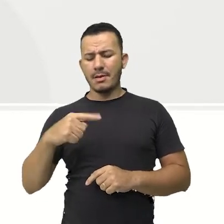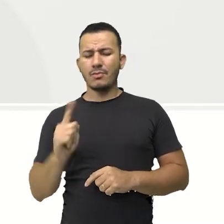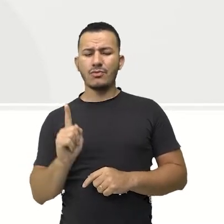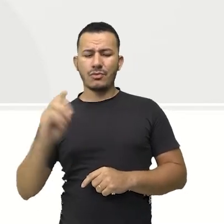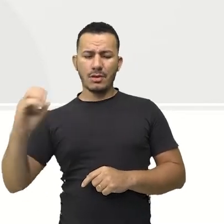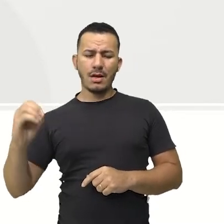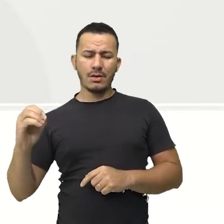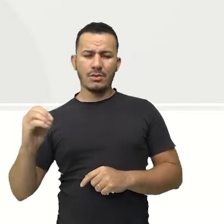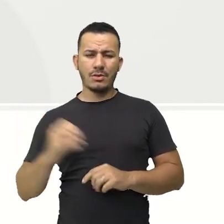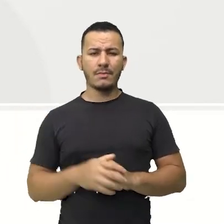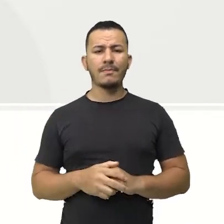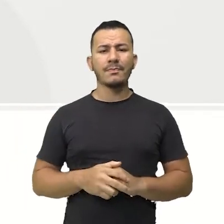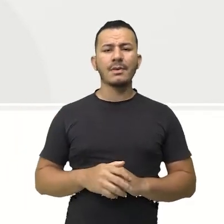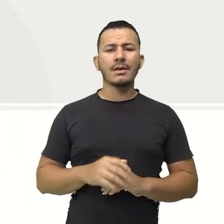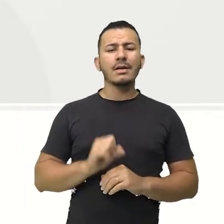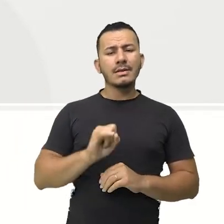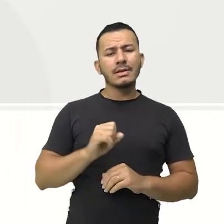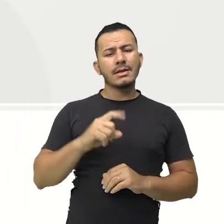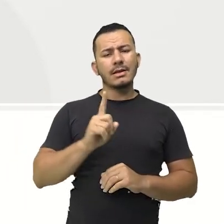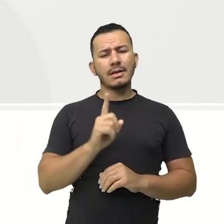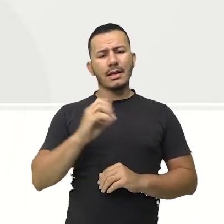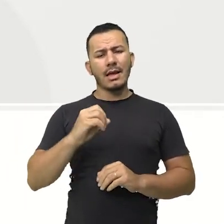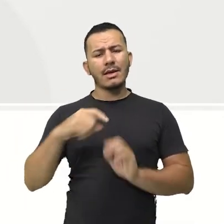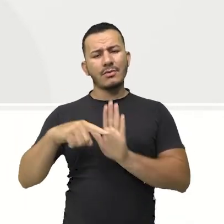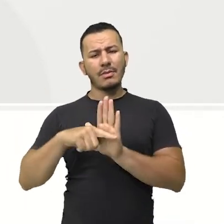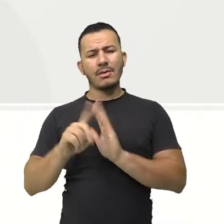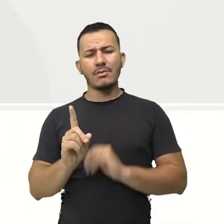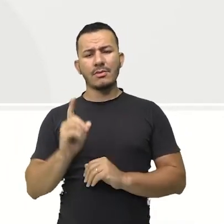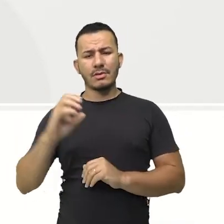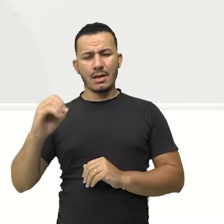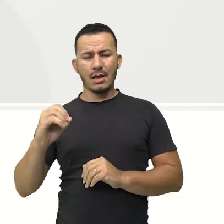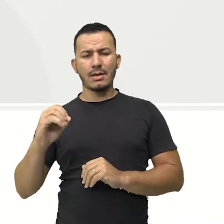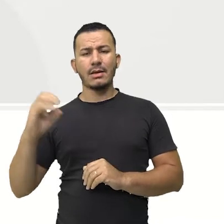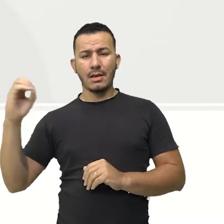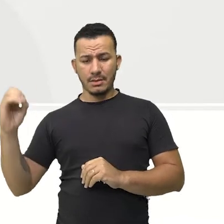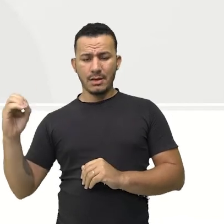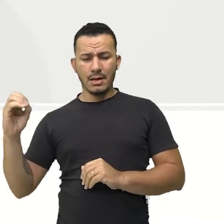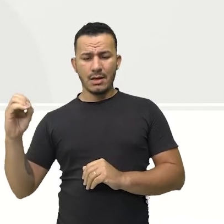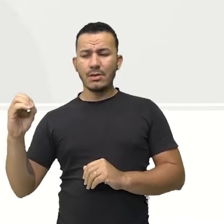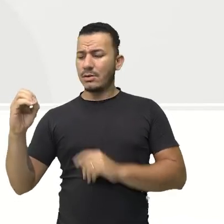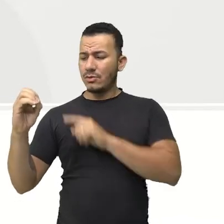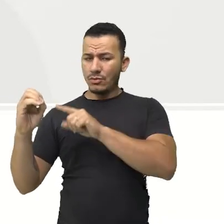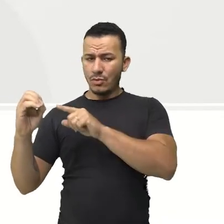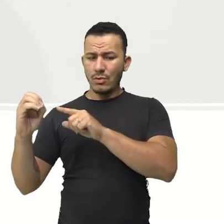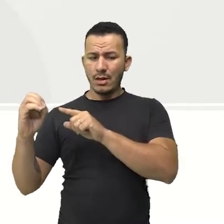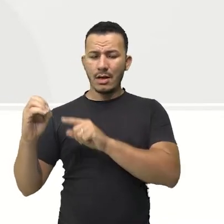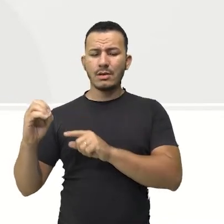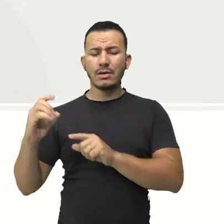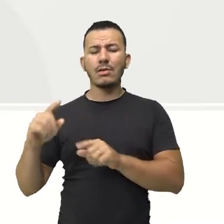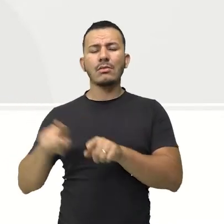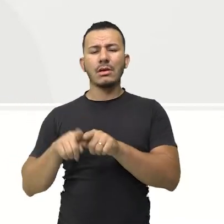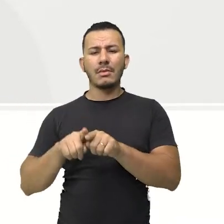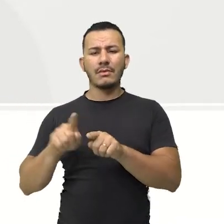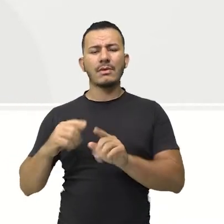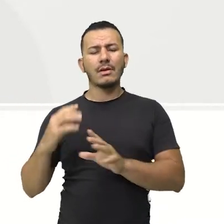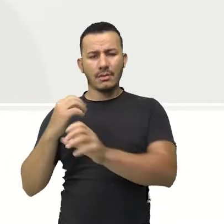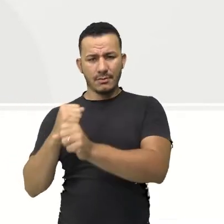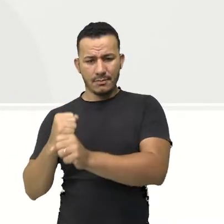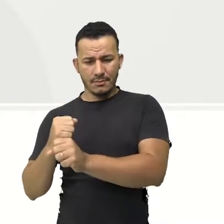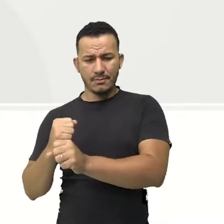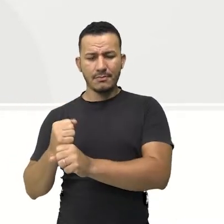quê? Se fizer 10 menos 10 não dá zero? Então, tiro o 10 de um lado, ó. Se eu tiro 10 de um lado, eu tenho que tirar 10 do